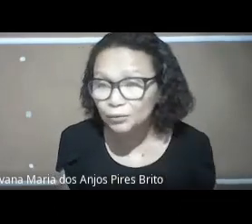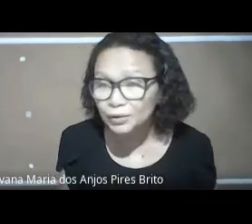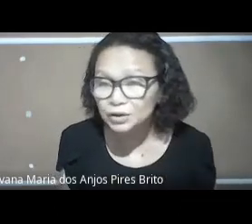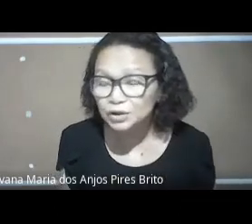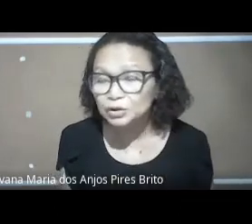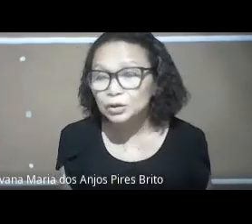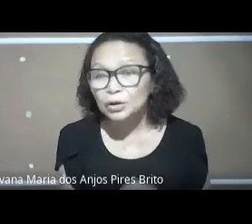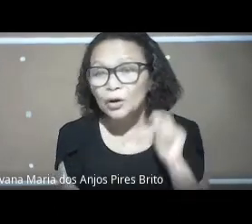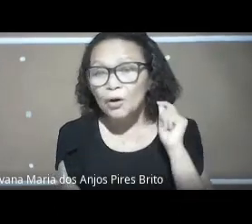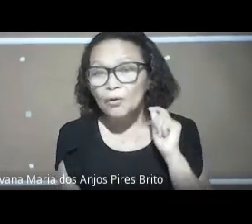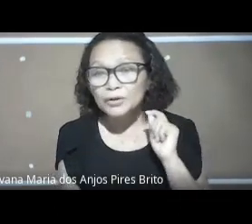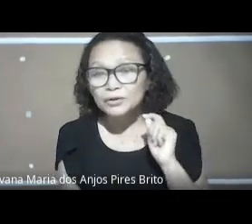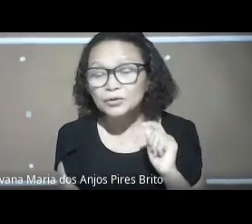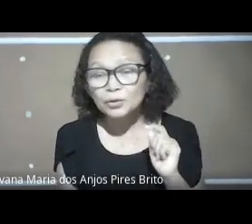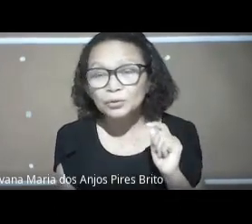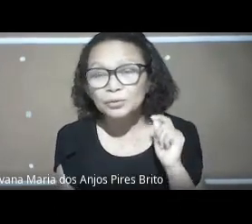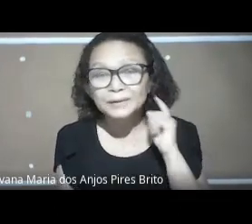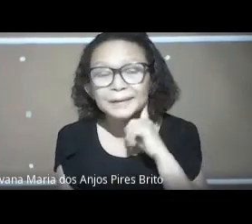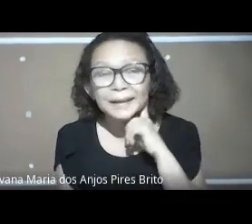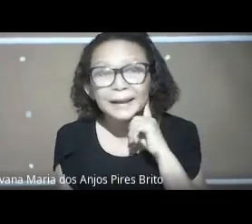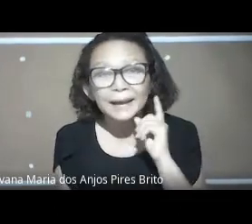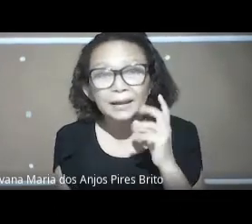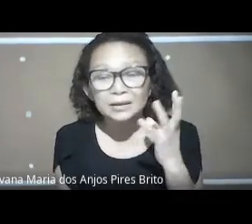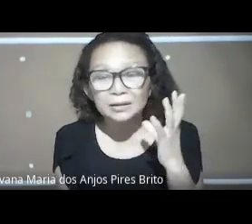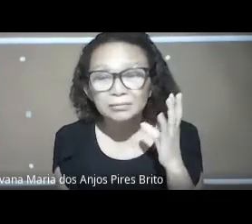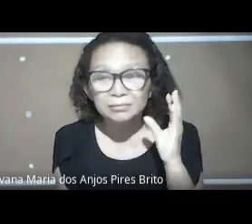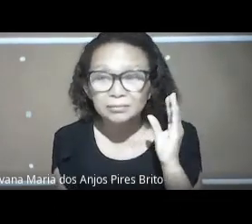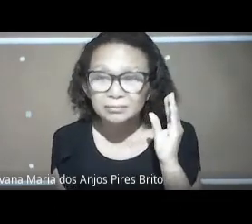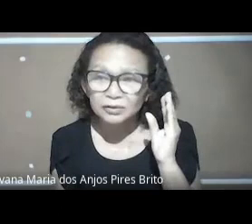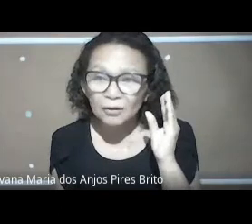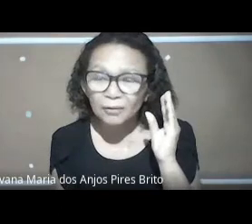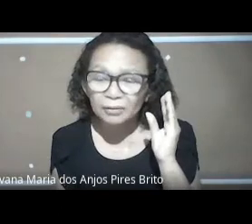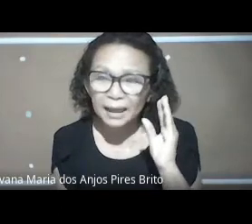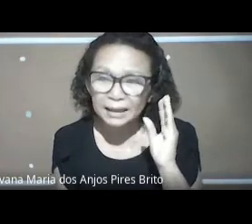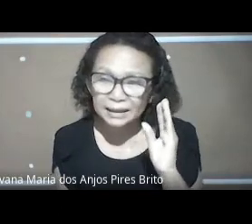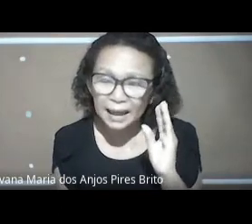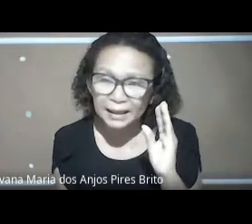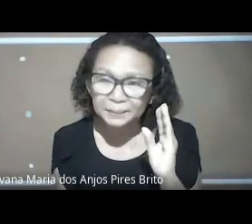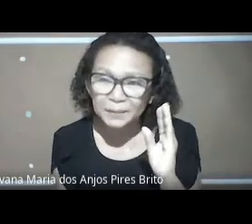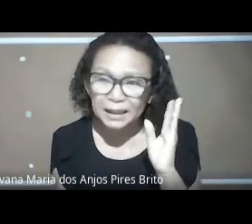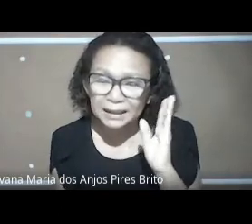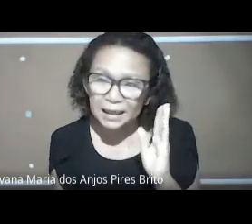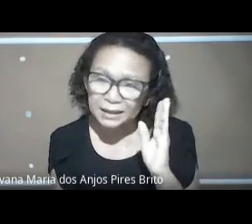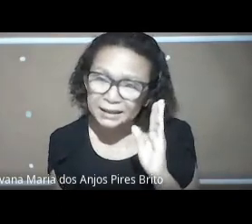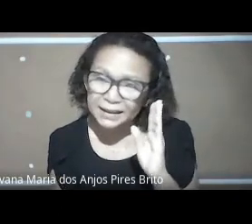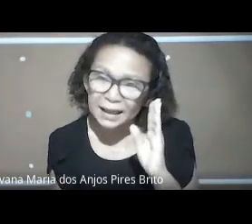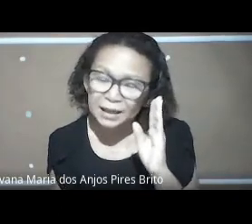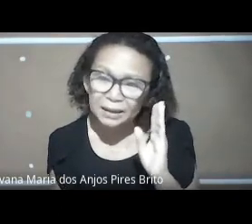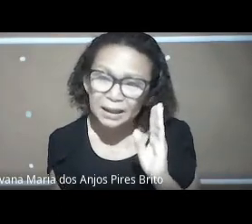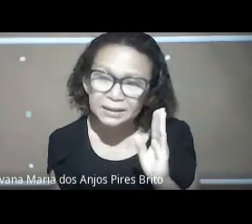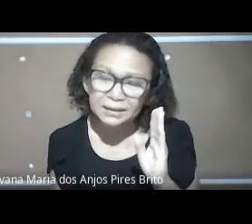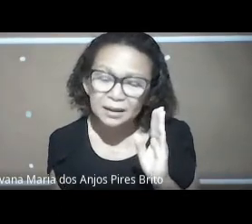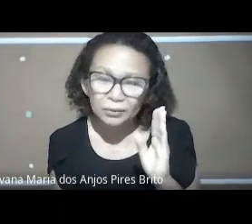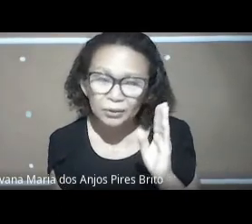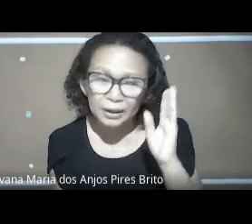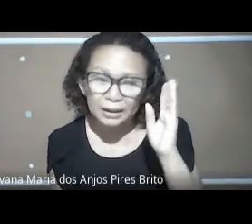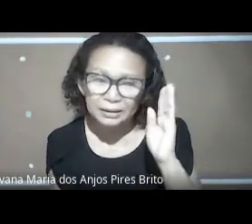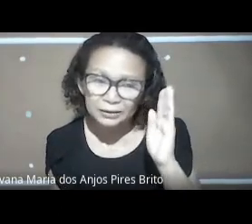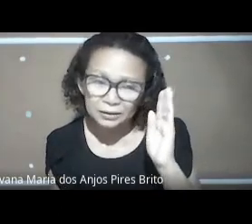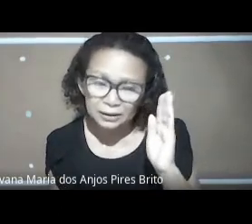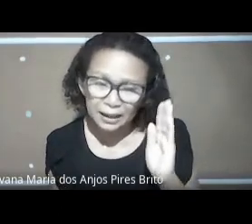criança ouvinte. Os surdos, eles não só vão ter ideia desta